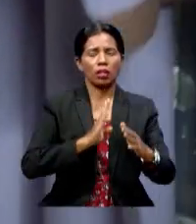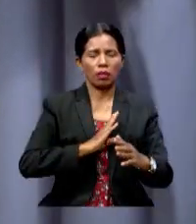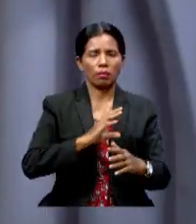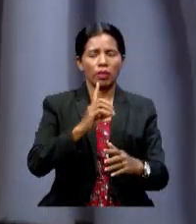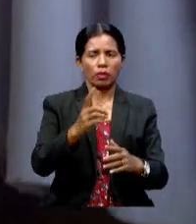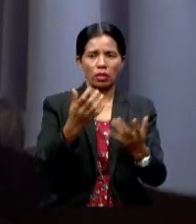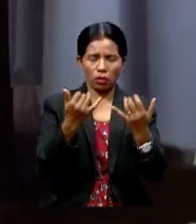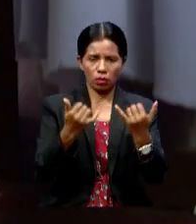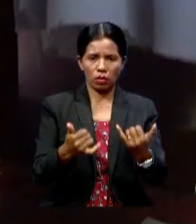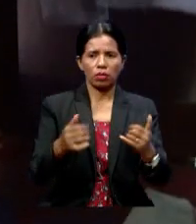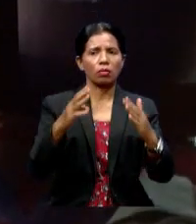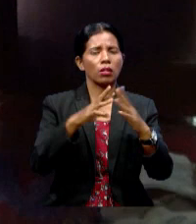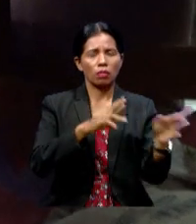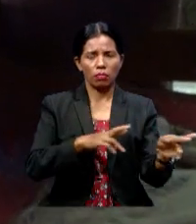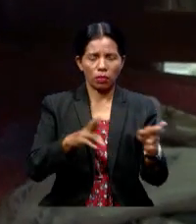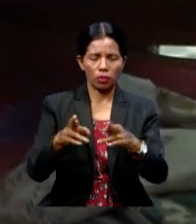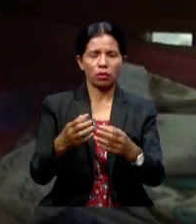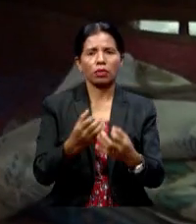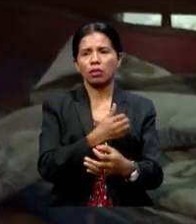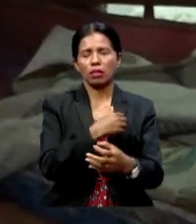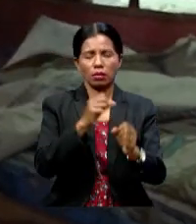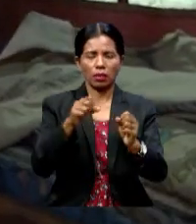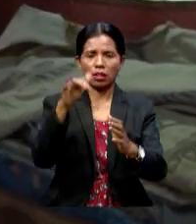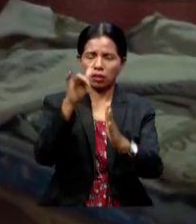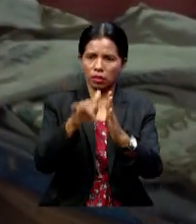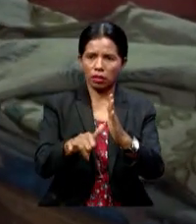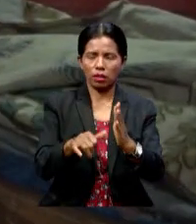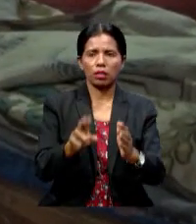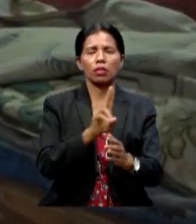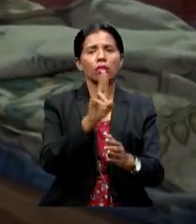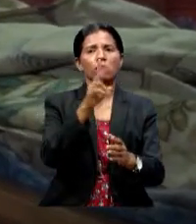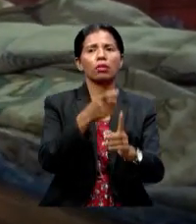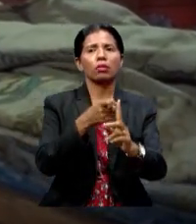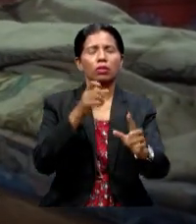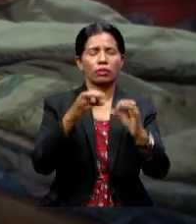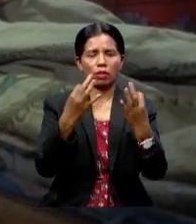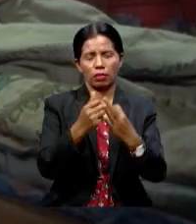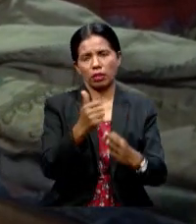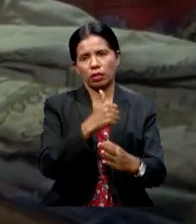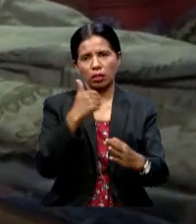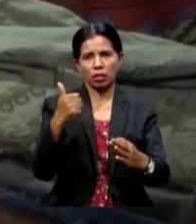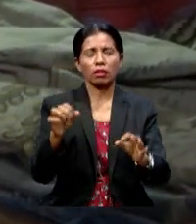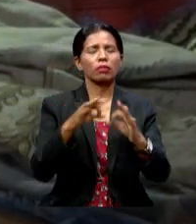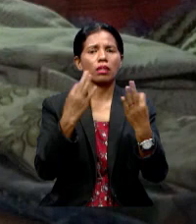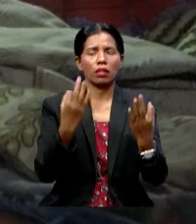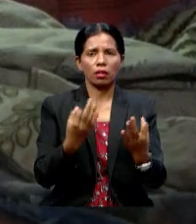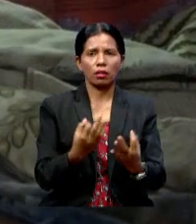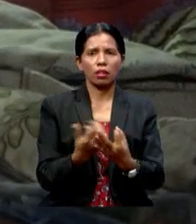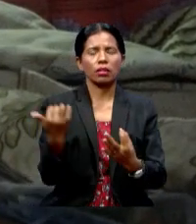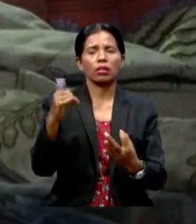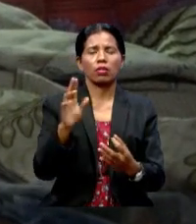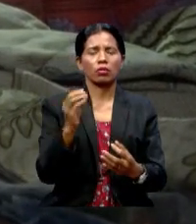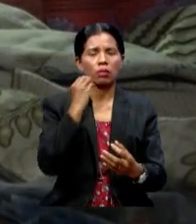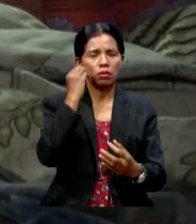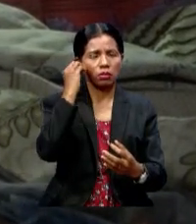da daun ne uma pronto ona me be sidag bele hela tamba se ocupa husi familia palun ne be familia ne sira ne uma se